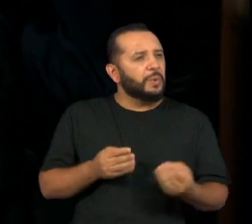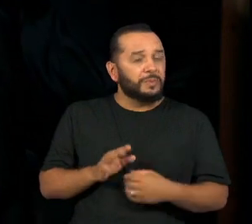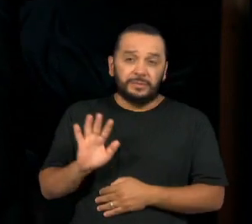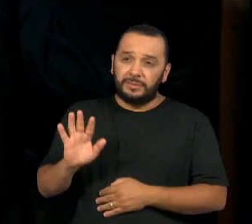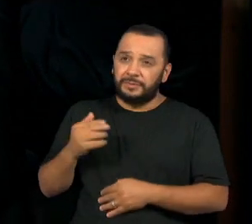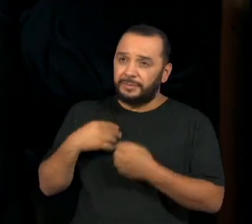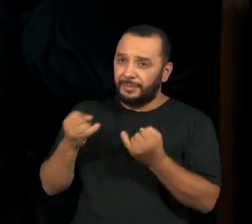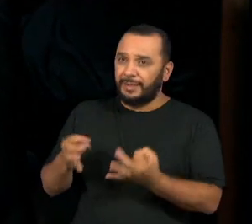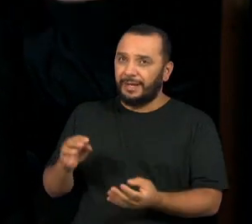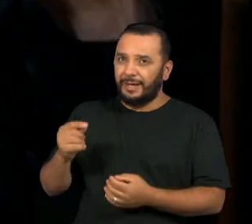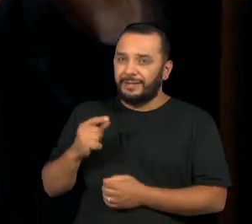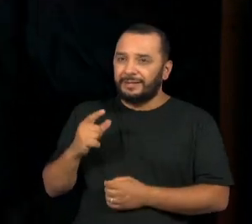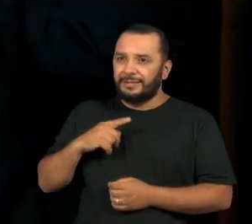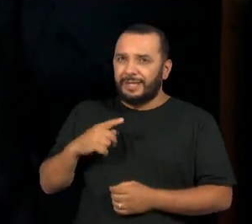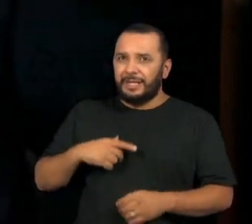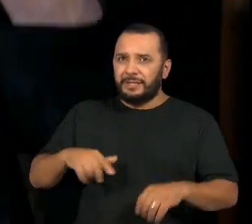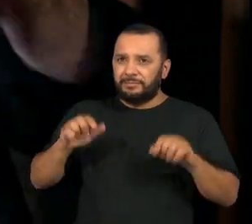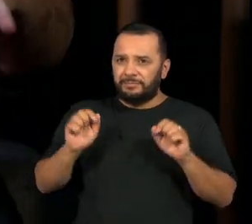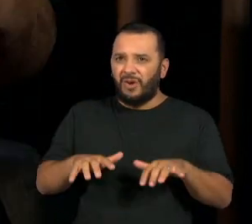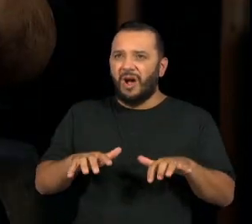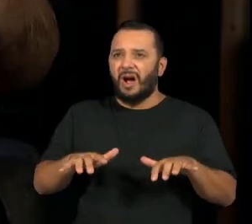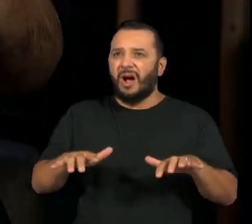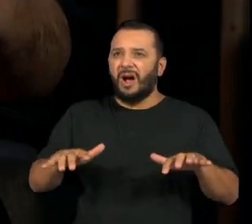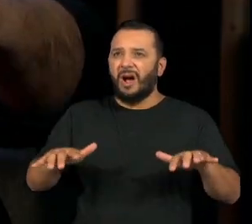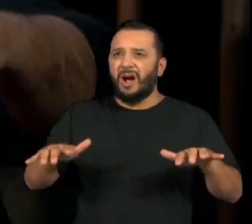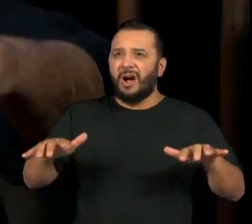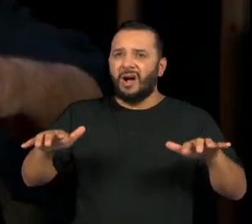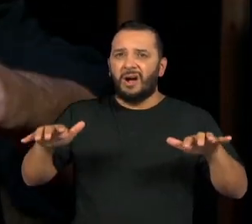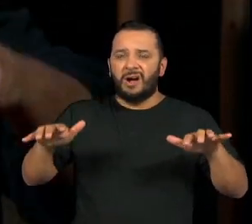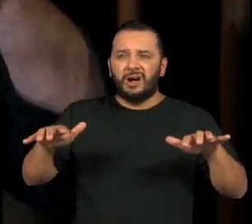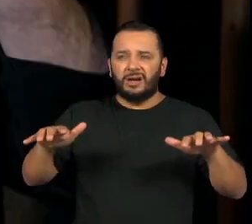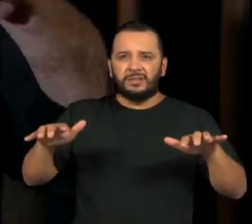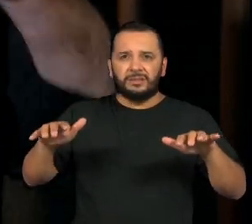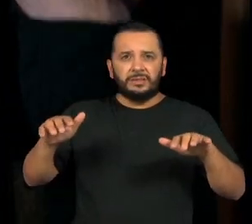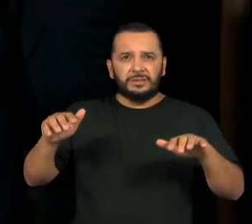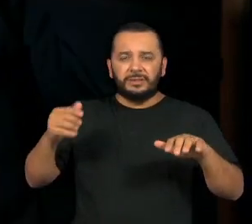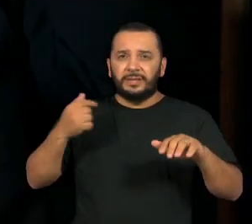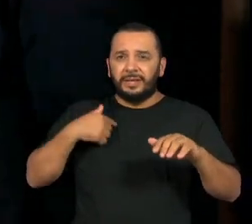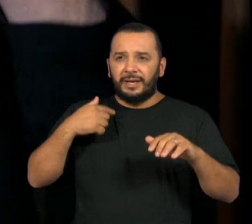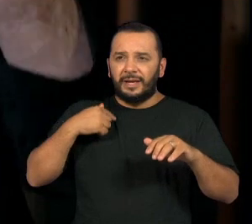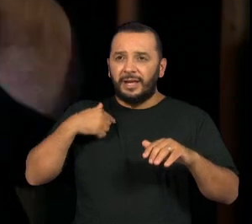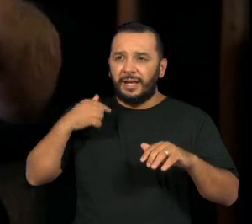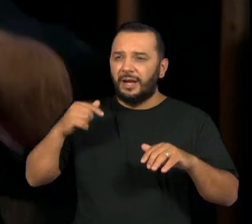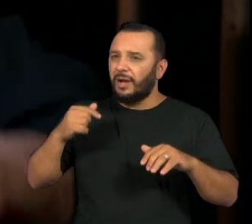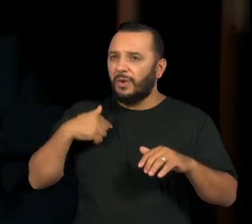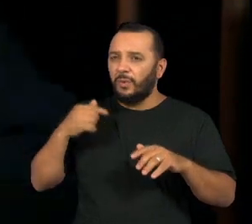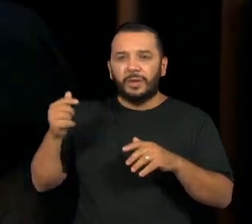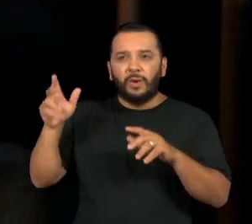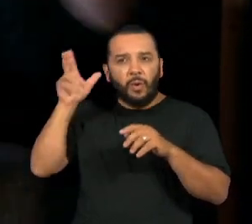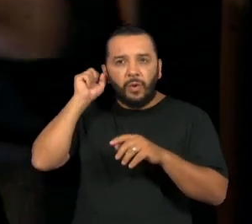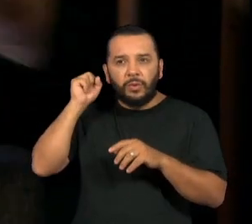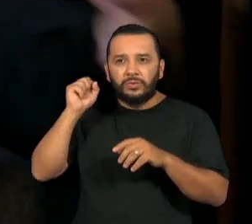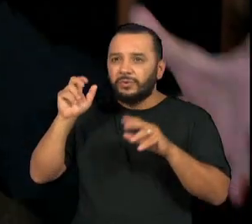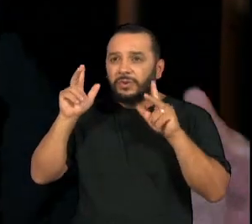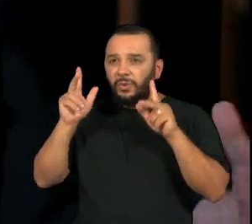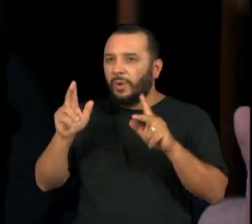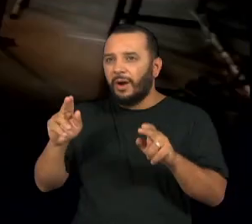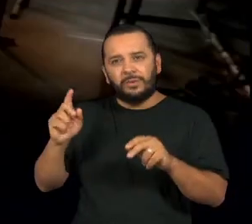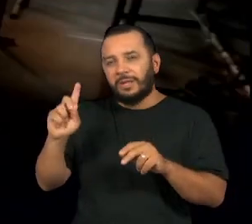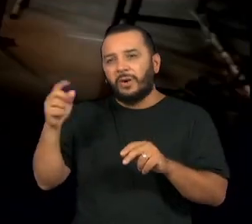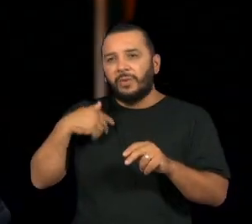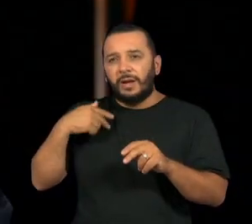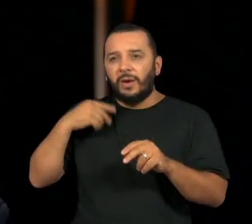se vem um acorde de Orquestra assim eu não escuto o Acorde eu escuto tudo